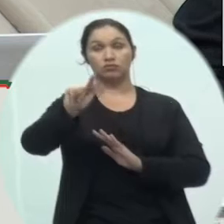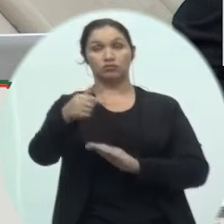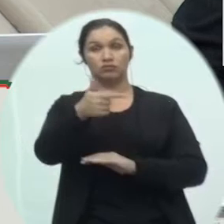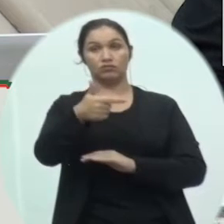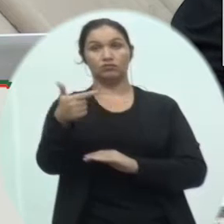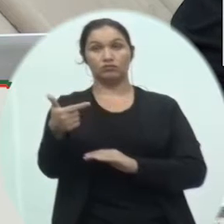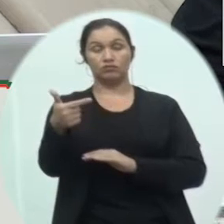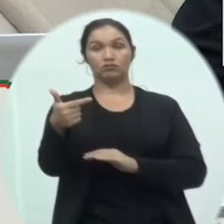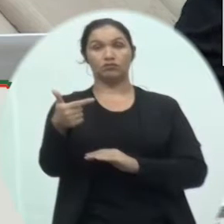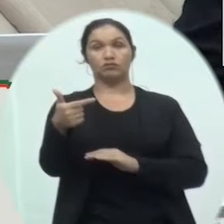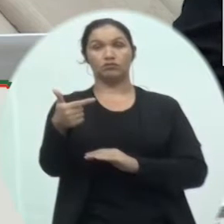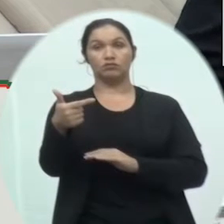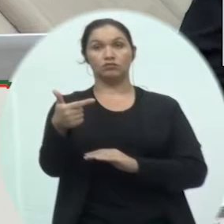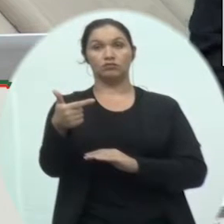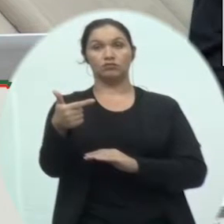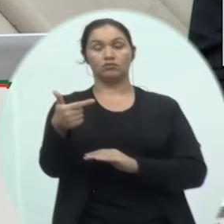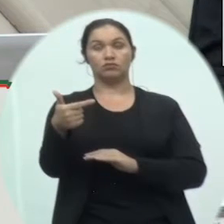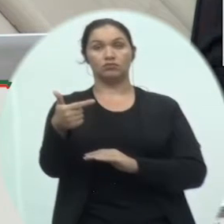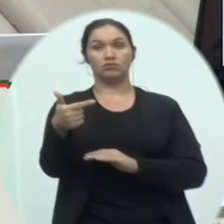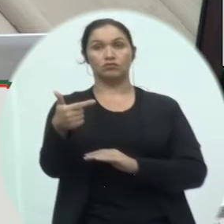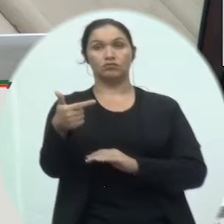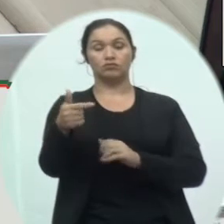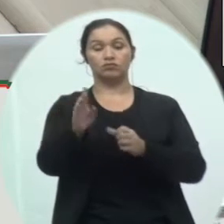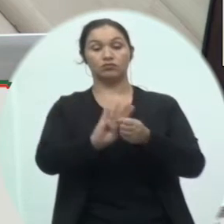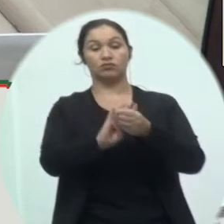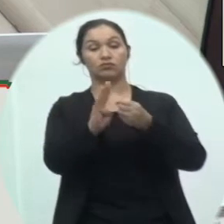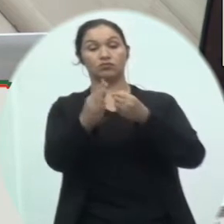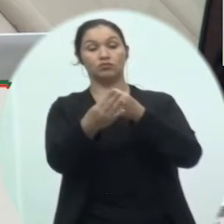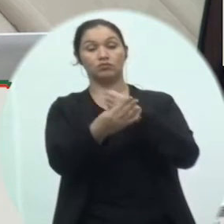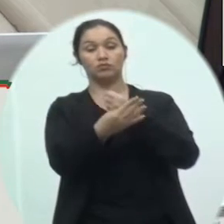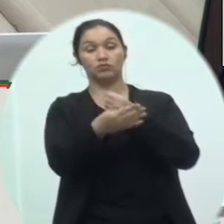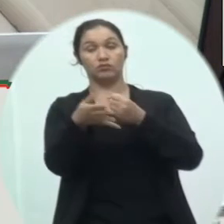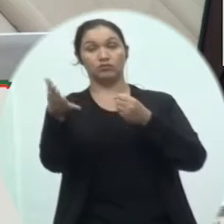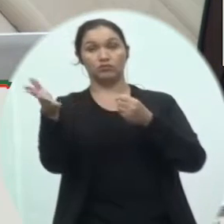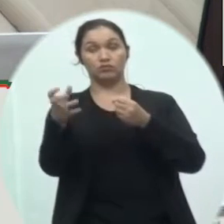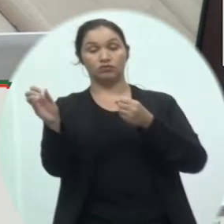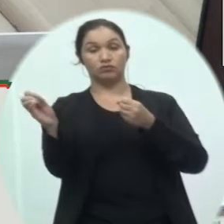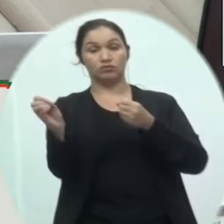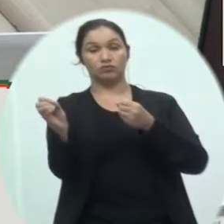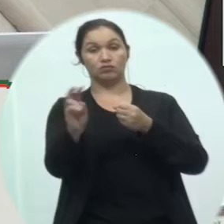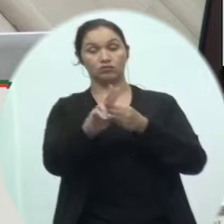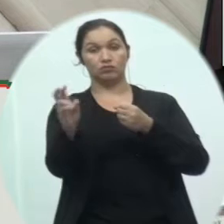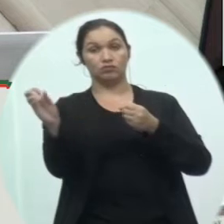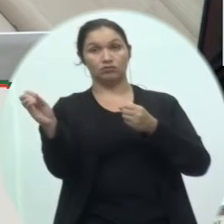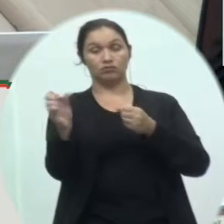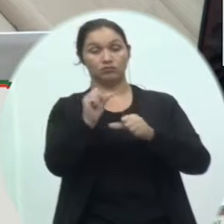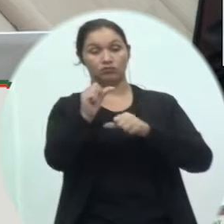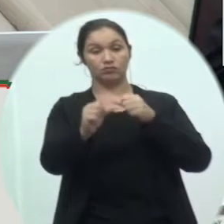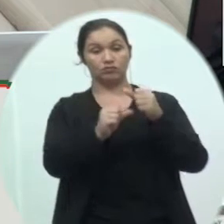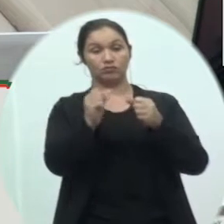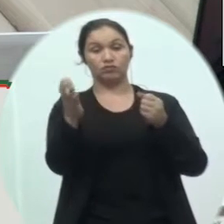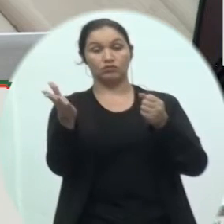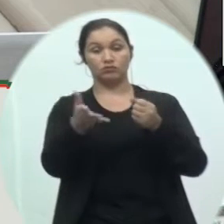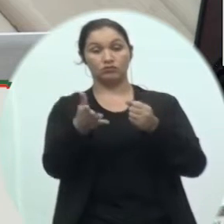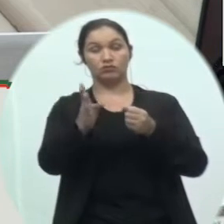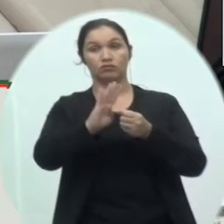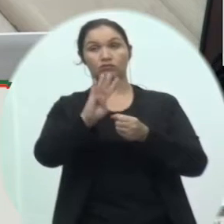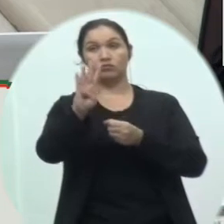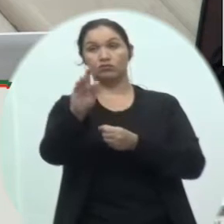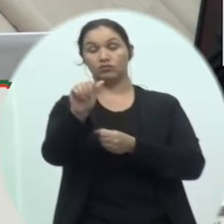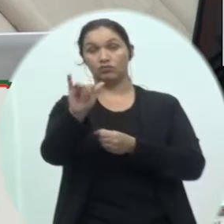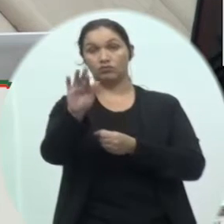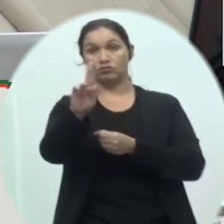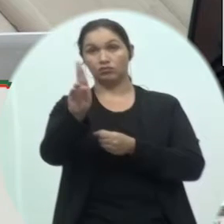7022/17, que denomina bairro Cidade de Mineira Velha. Tal medida solicitada pelos moradores